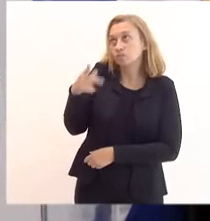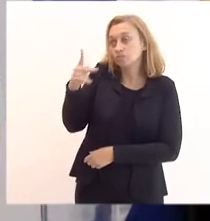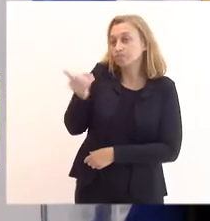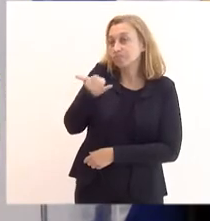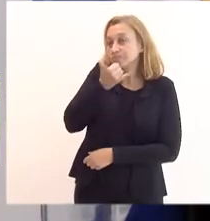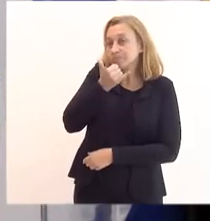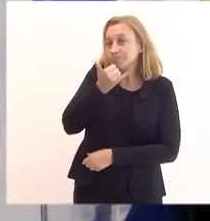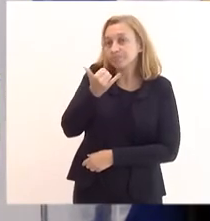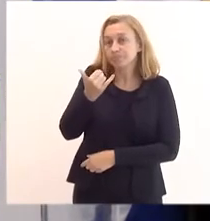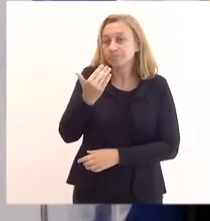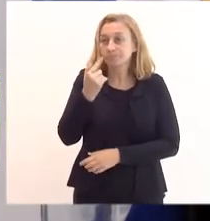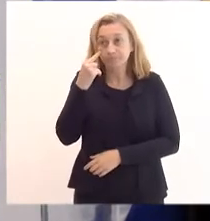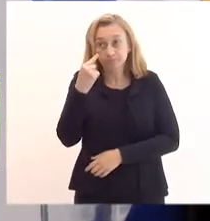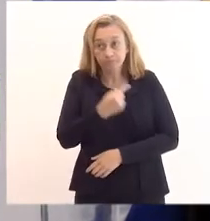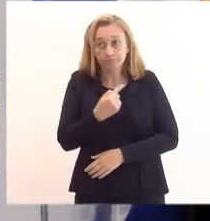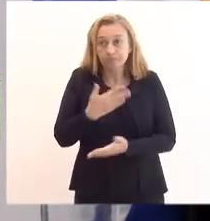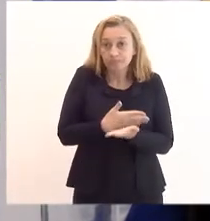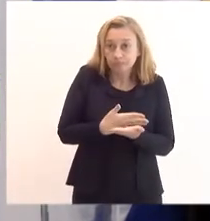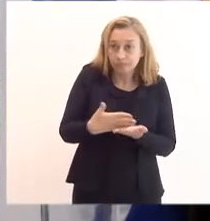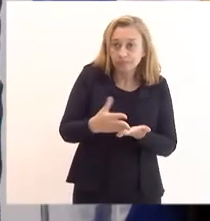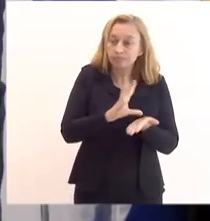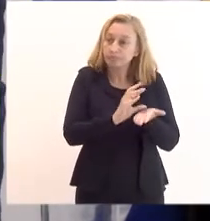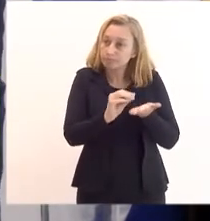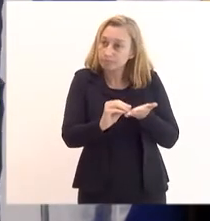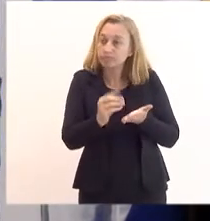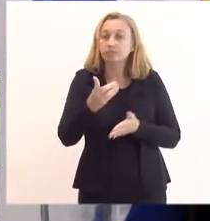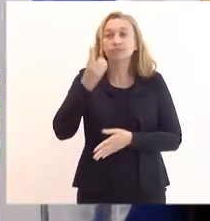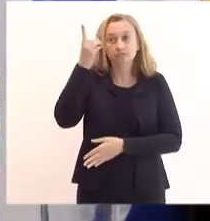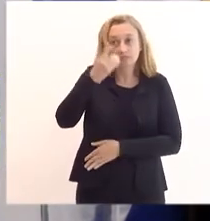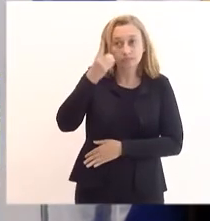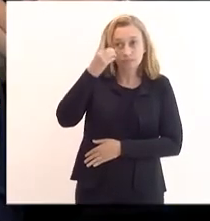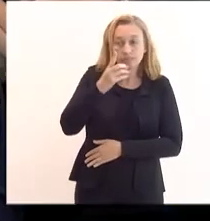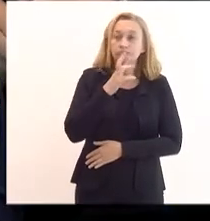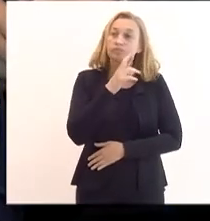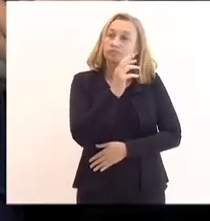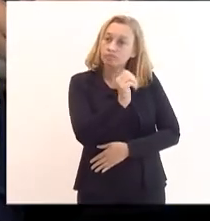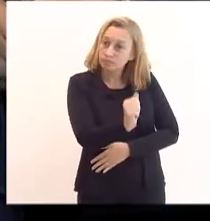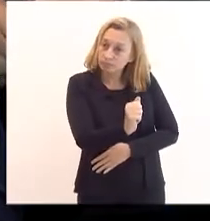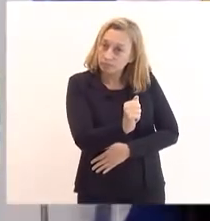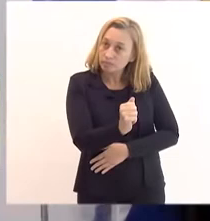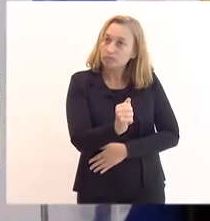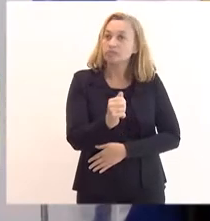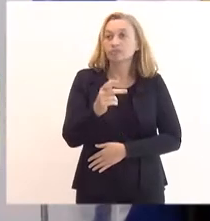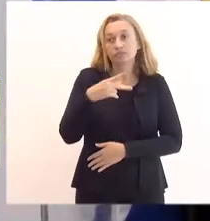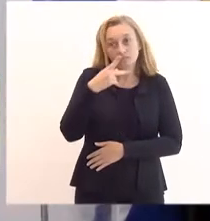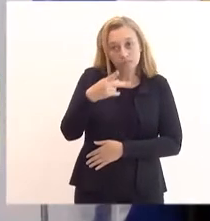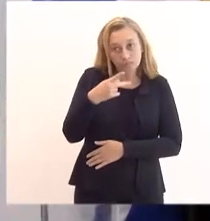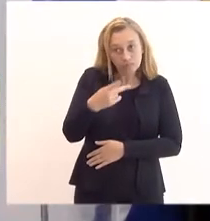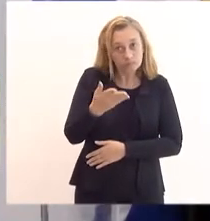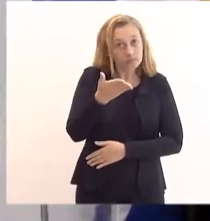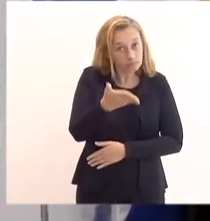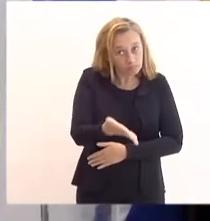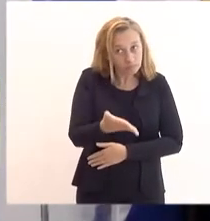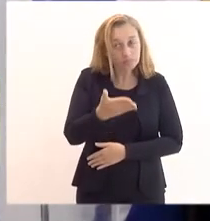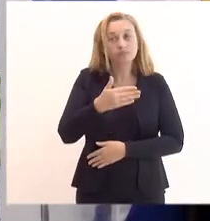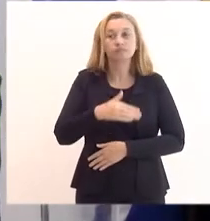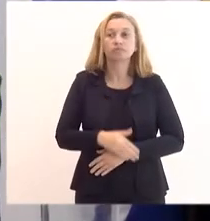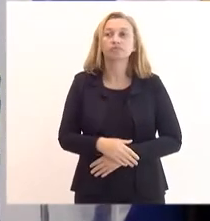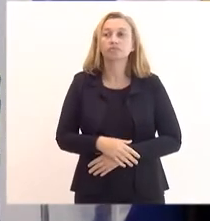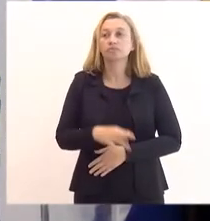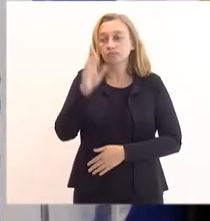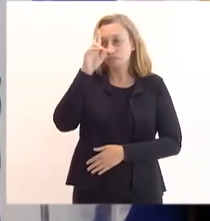colocar em votação, porque no início da pauta, o deputado Amorim fez a questão de ordem. Fez a menção da presença. Vossa Excelência